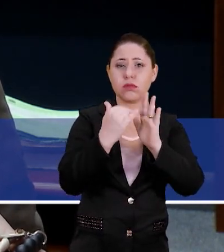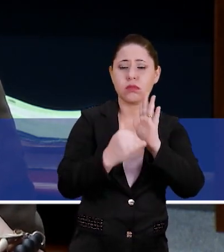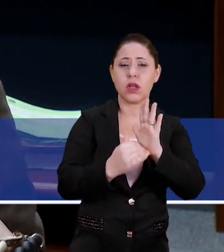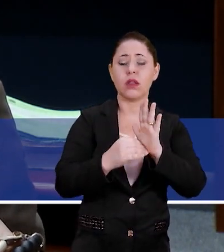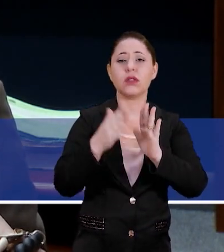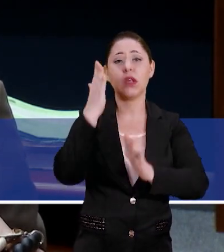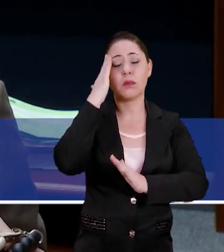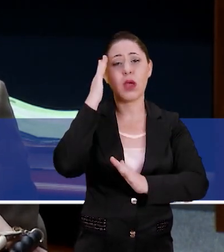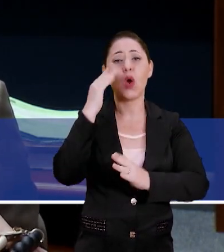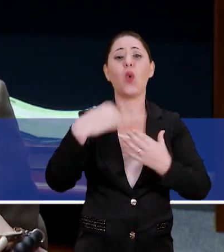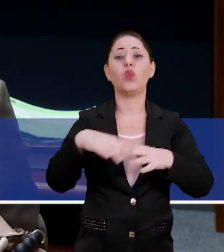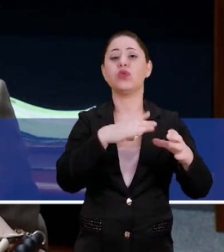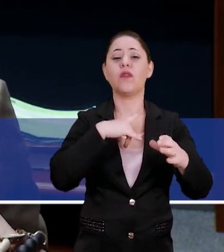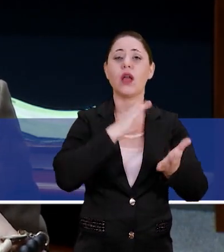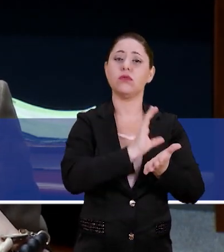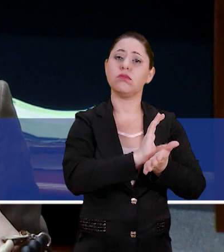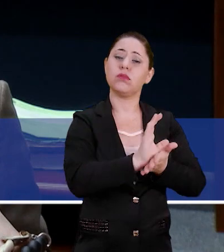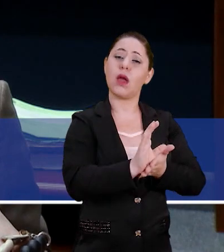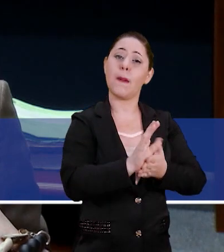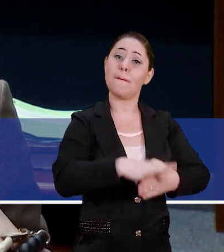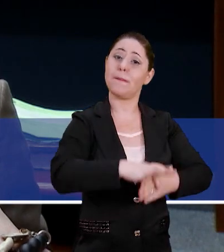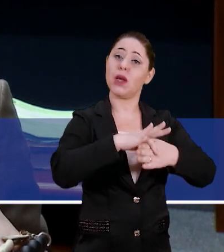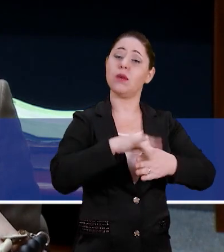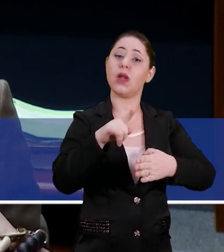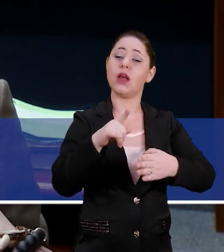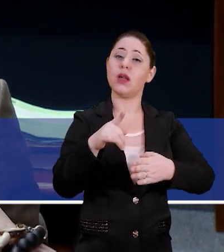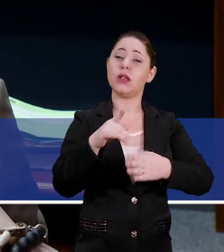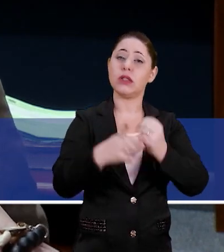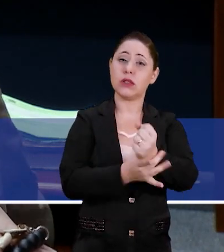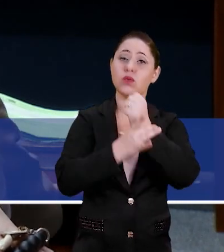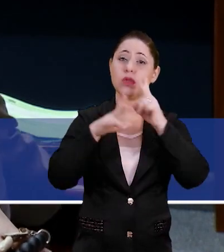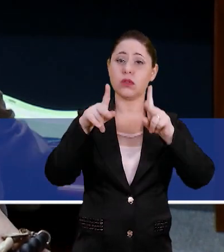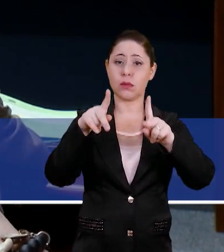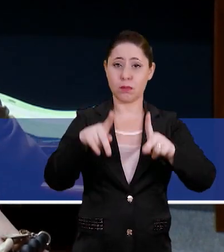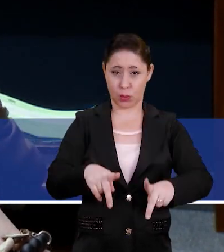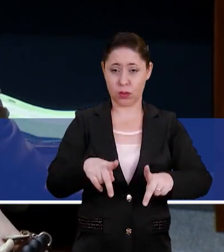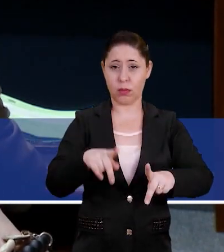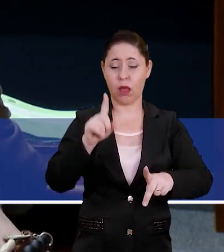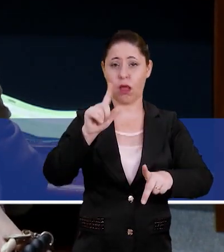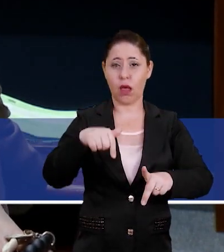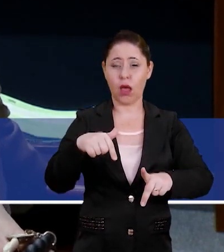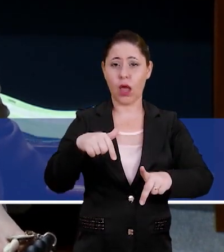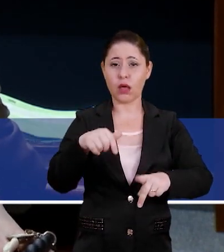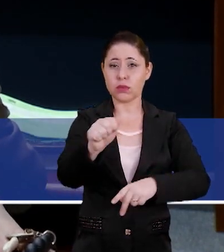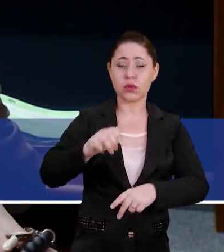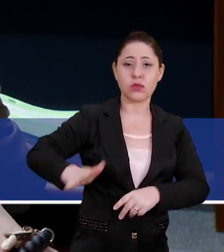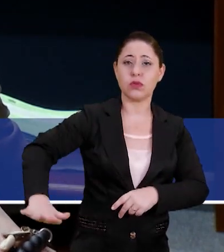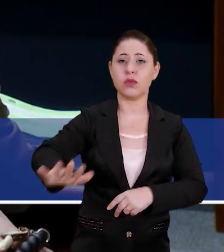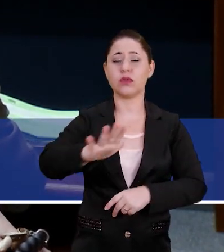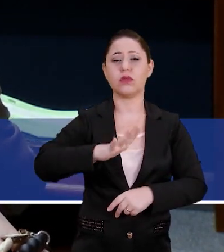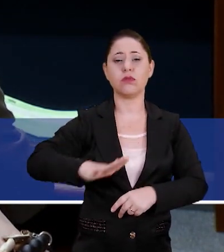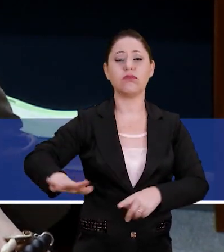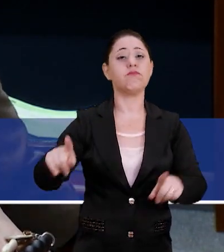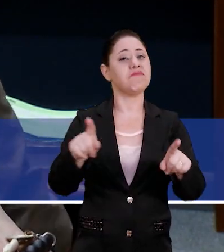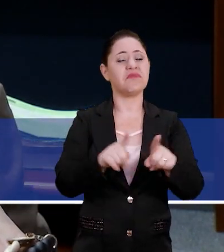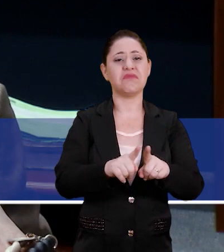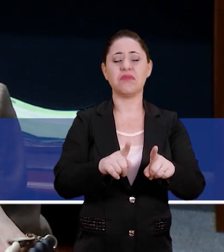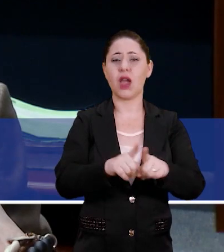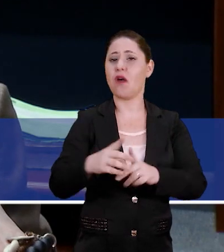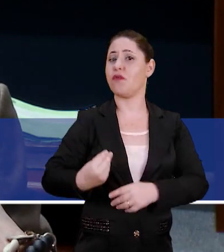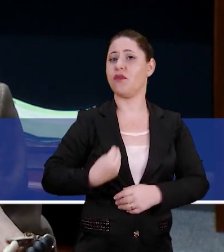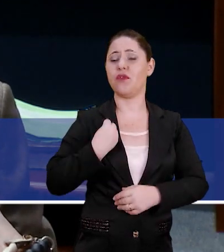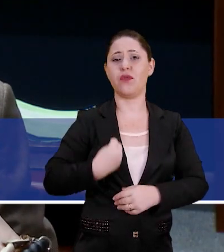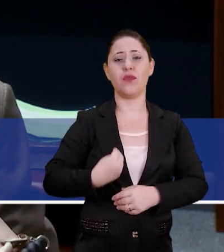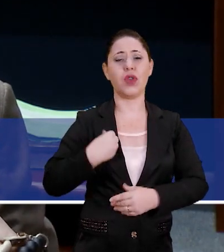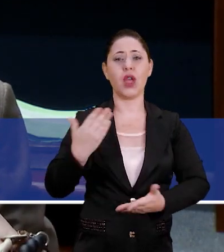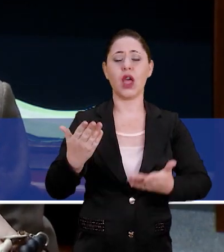e verificar onde vai se destinar os recursos prioritários para a segurança pública, para a assistência social, enfim,